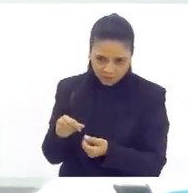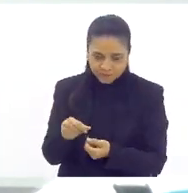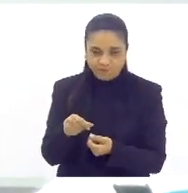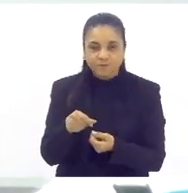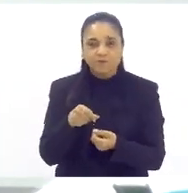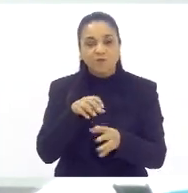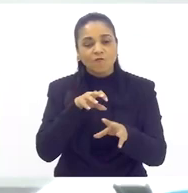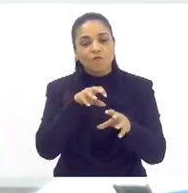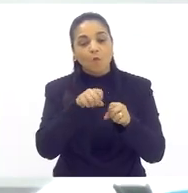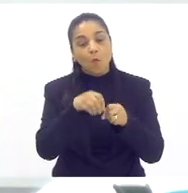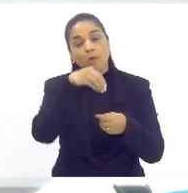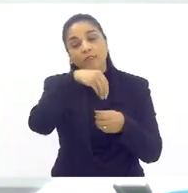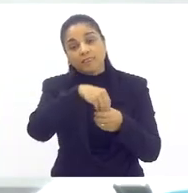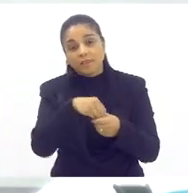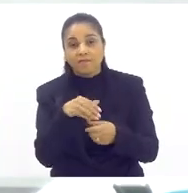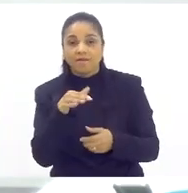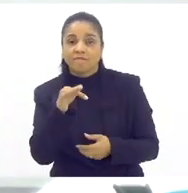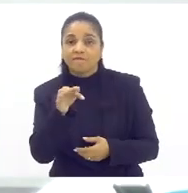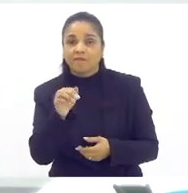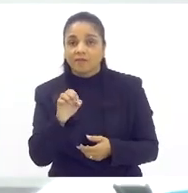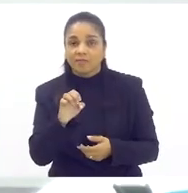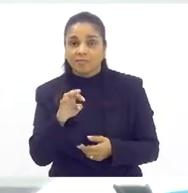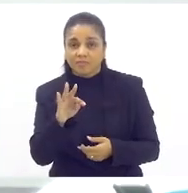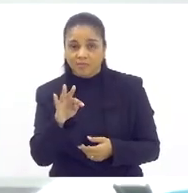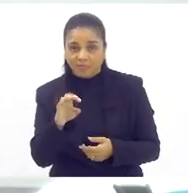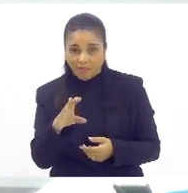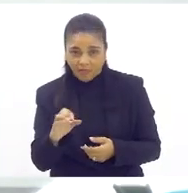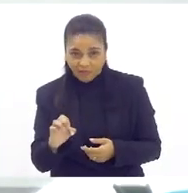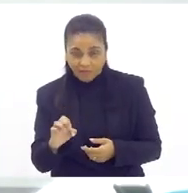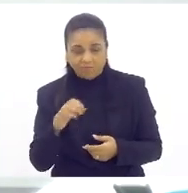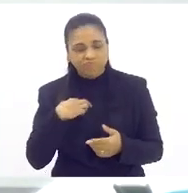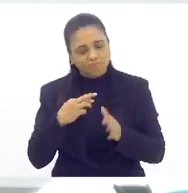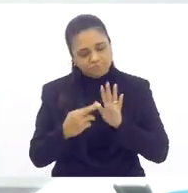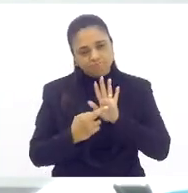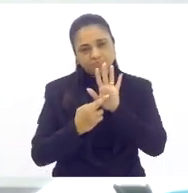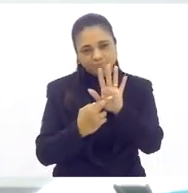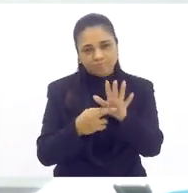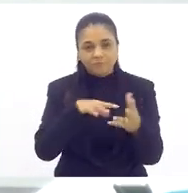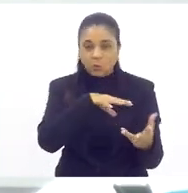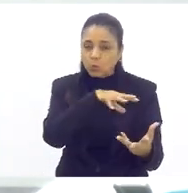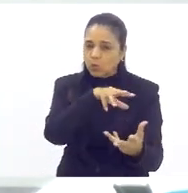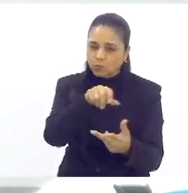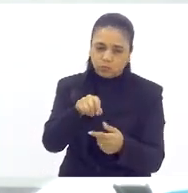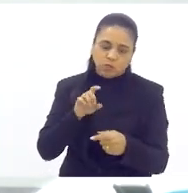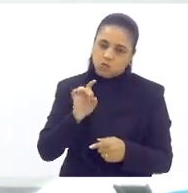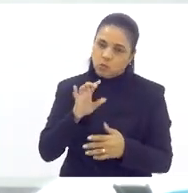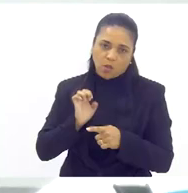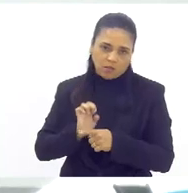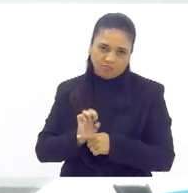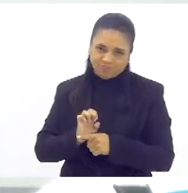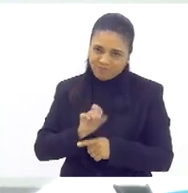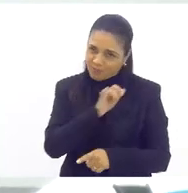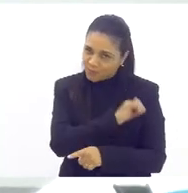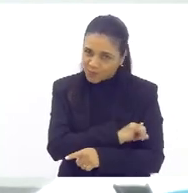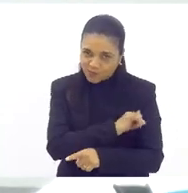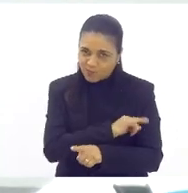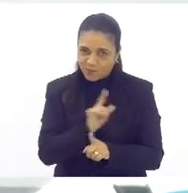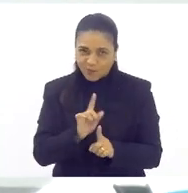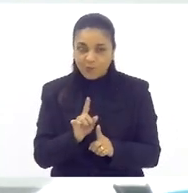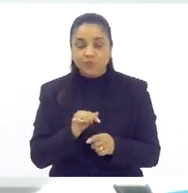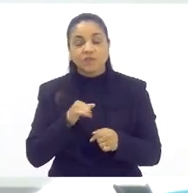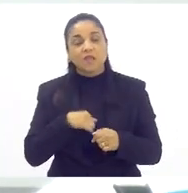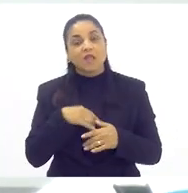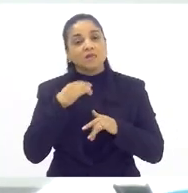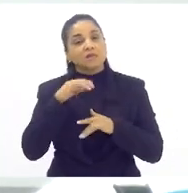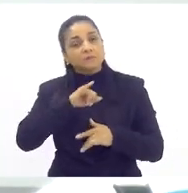não é só aqui no rio não hoje a gente tem representantes aí pelo mundo eu só queria aproveitar para falar um